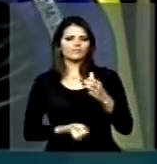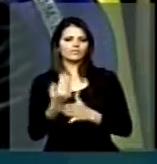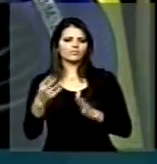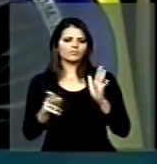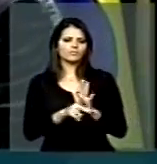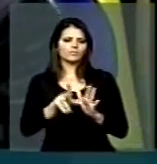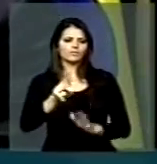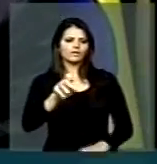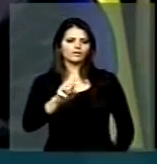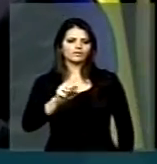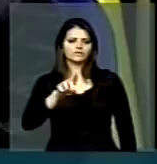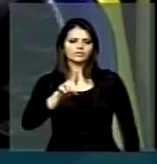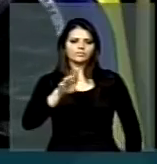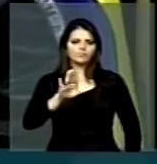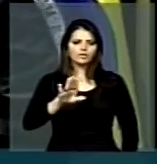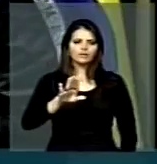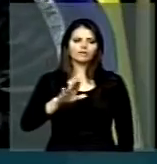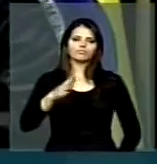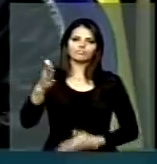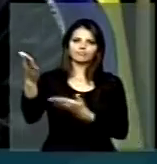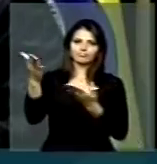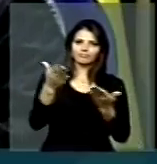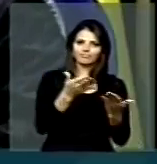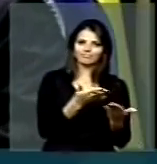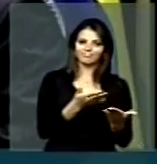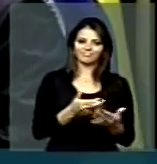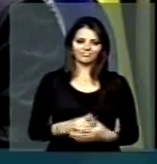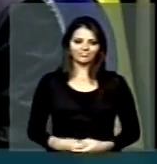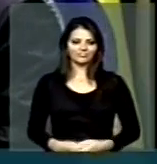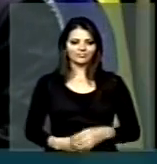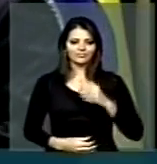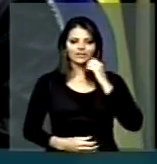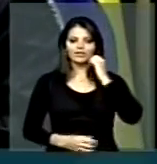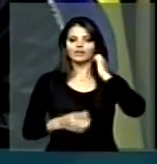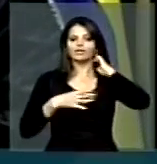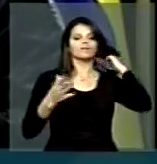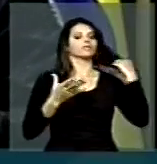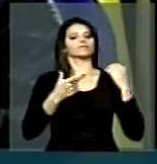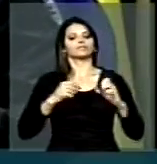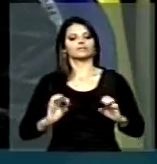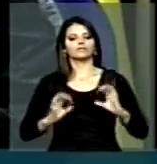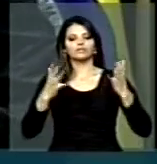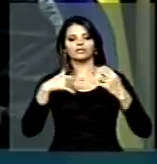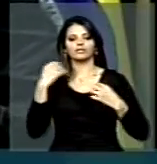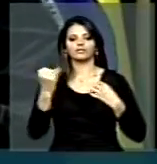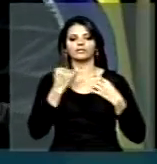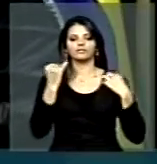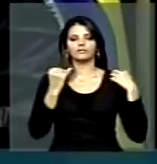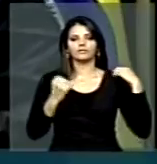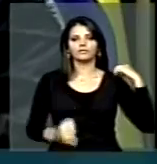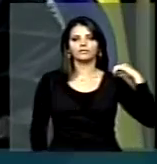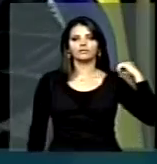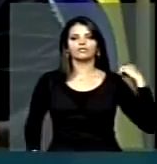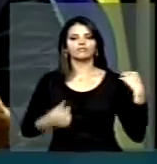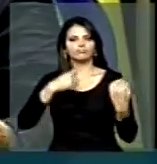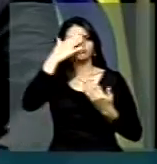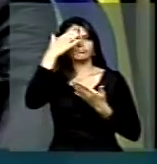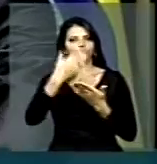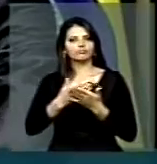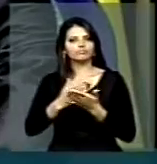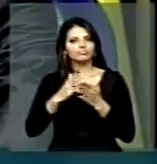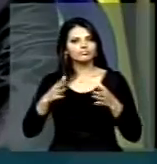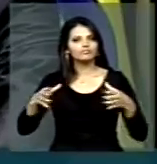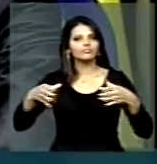do PSDB, o recebe hoje em um ato de celebração. Uma celebração que eu acredito reúne